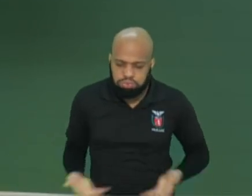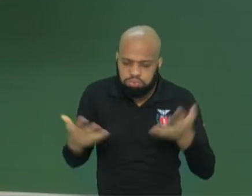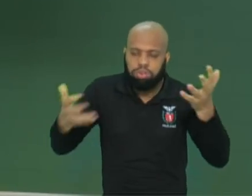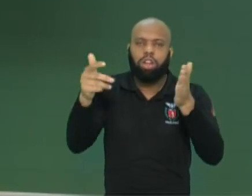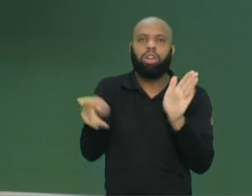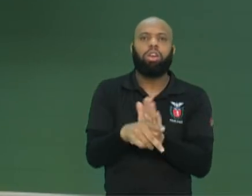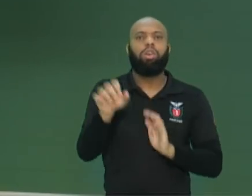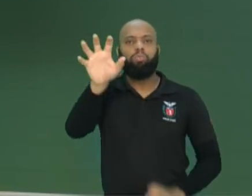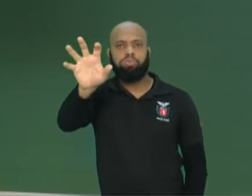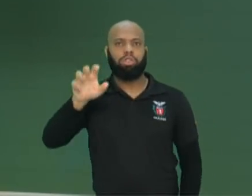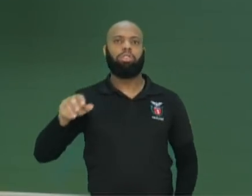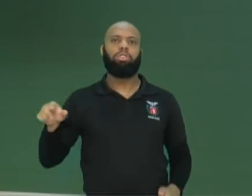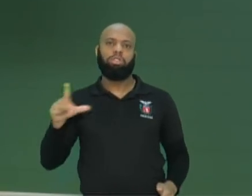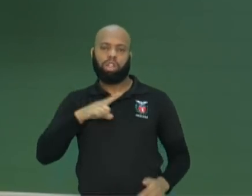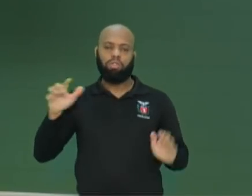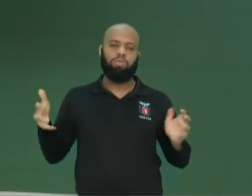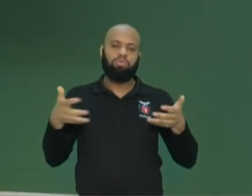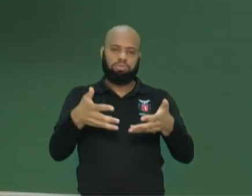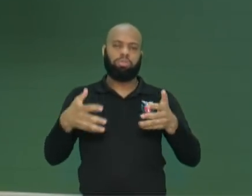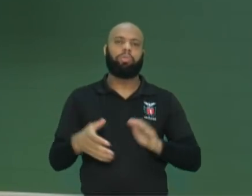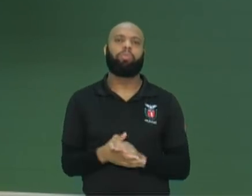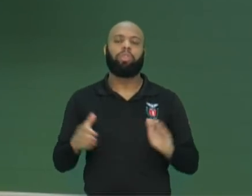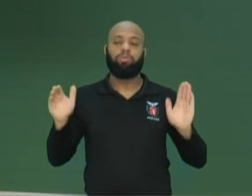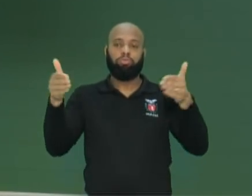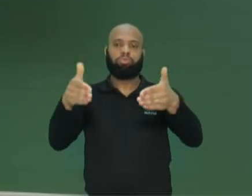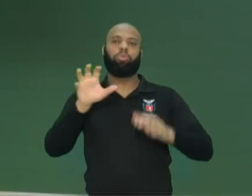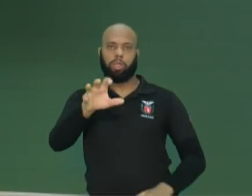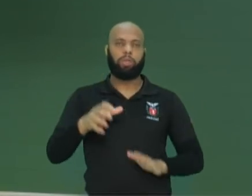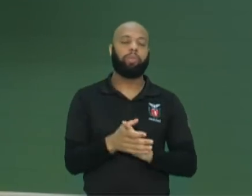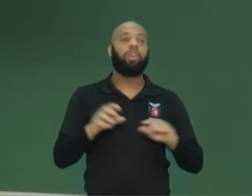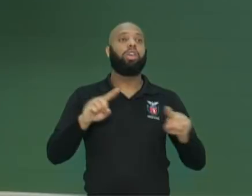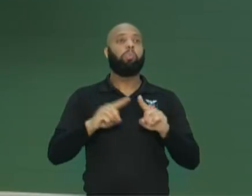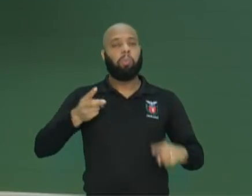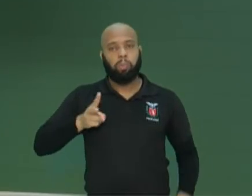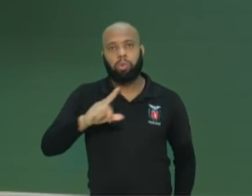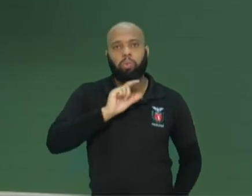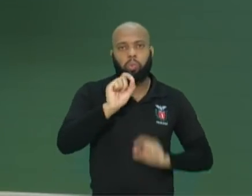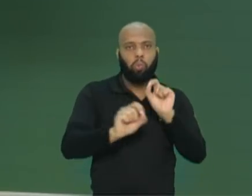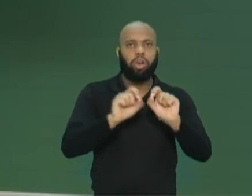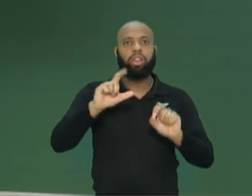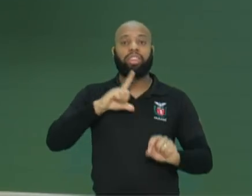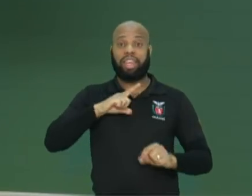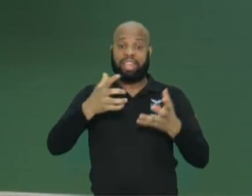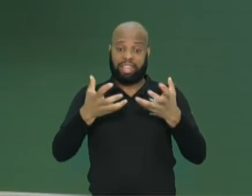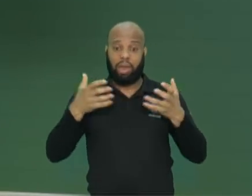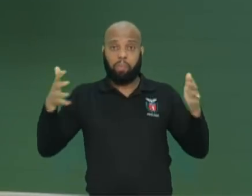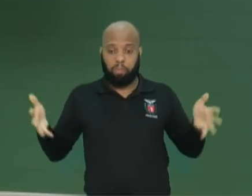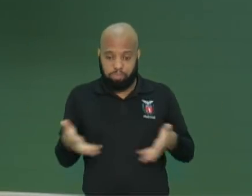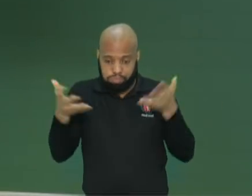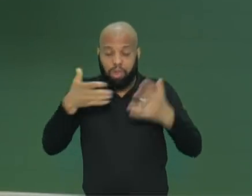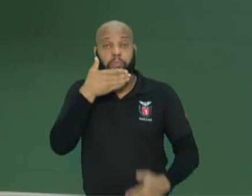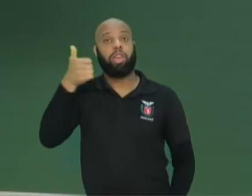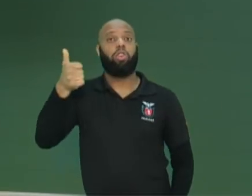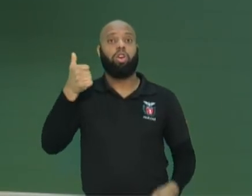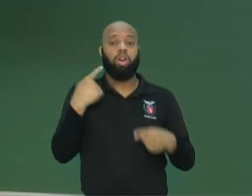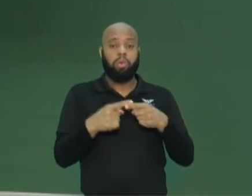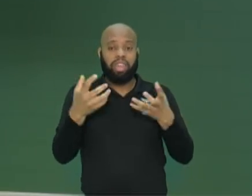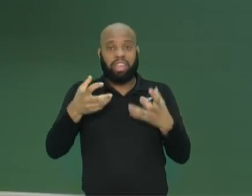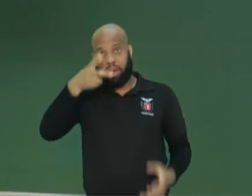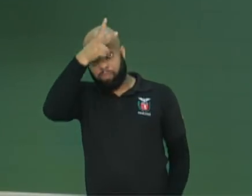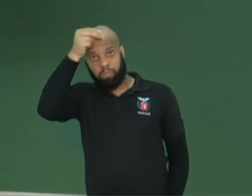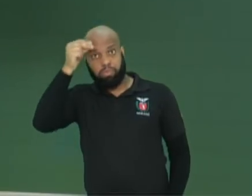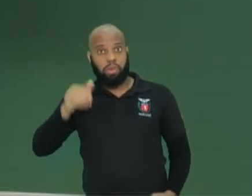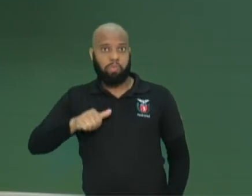na região significativamente nesse sentido. Então, claro que sempre a tendência é melhorar, é ter mais municípios